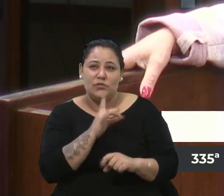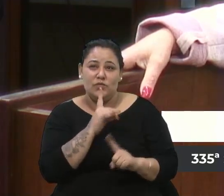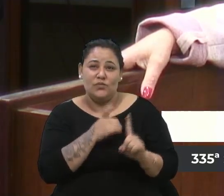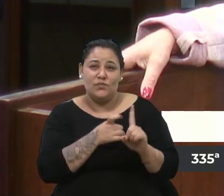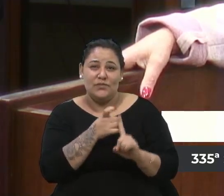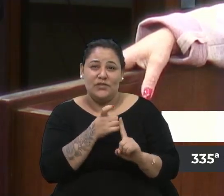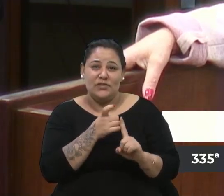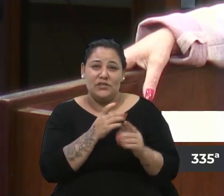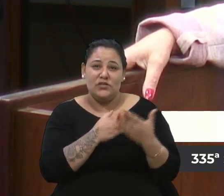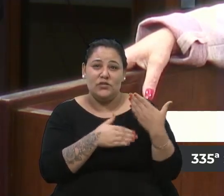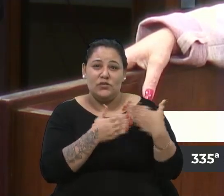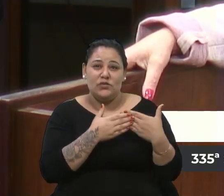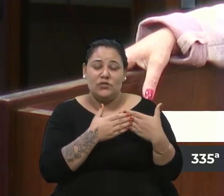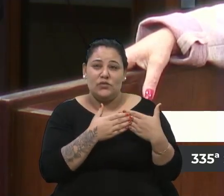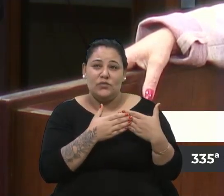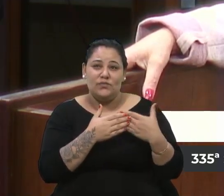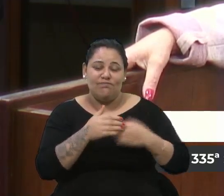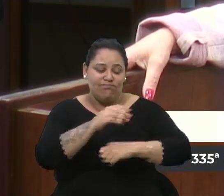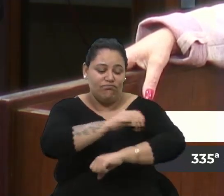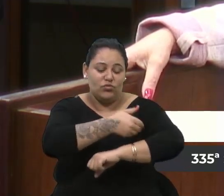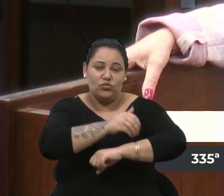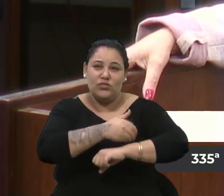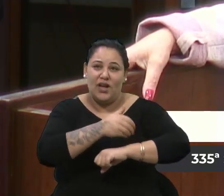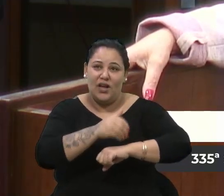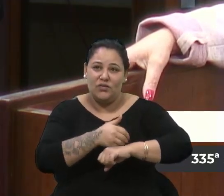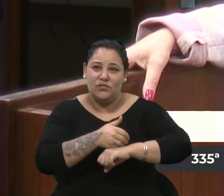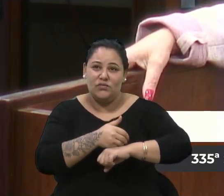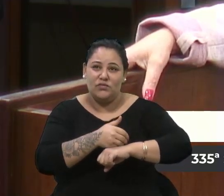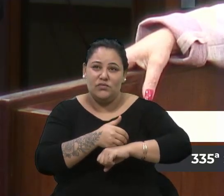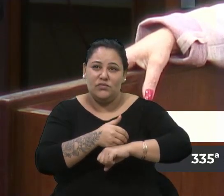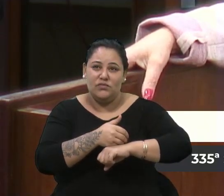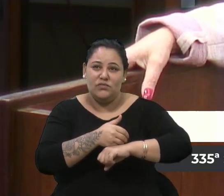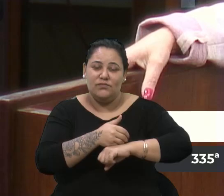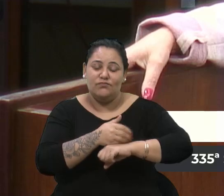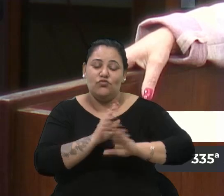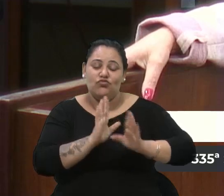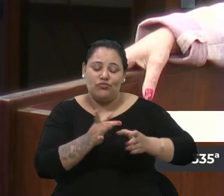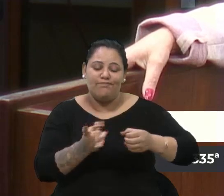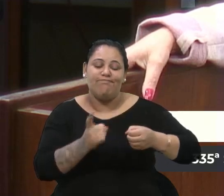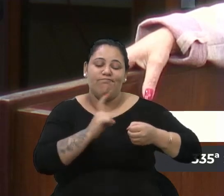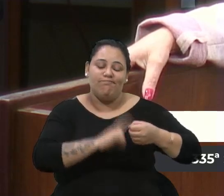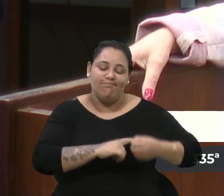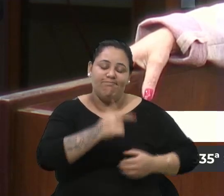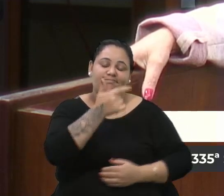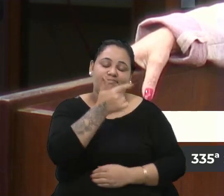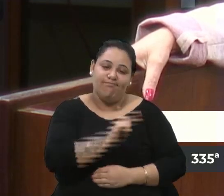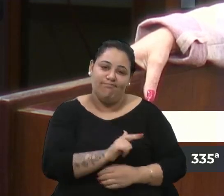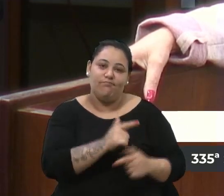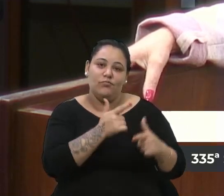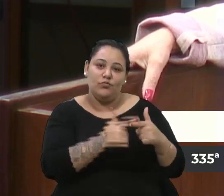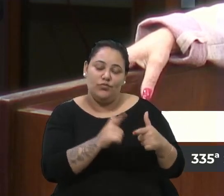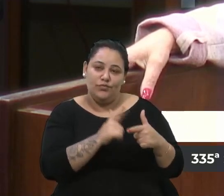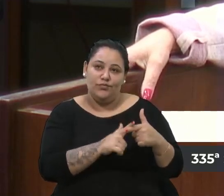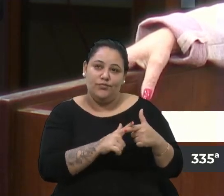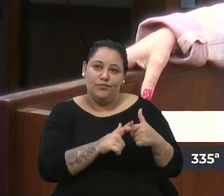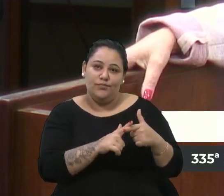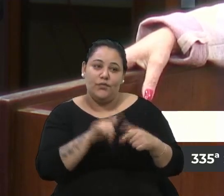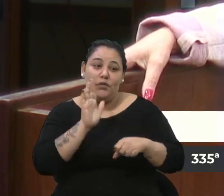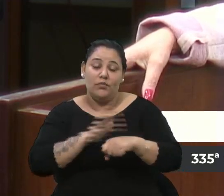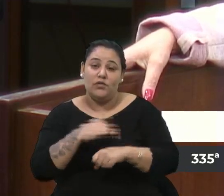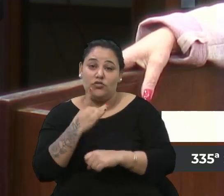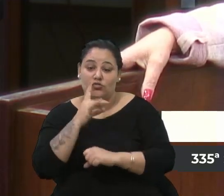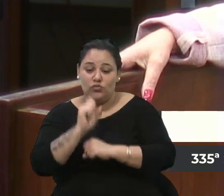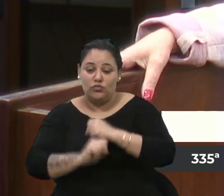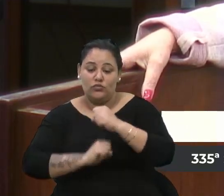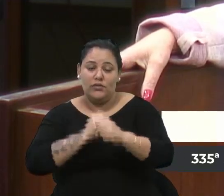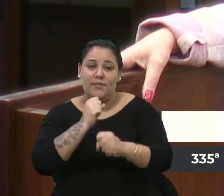eram crateras já voltaram. Então, há mais de um ano, esta semana mesmo, depois de já